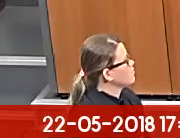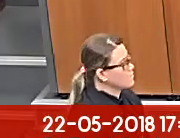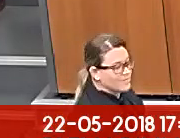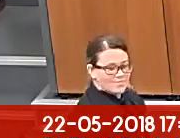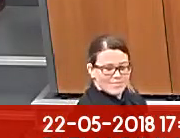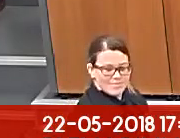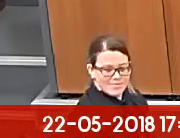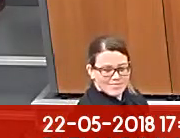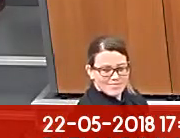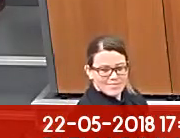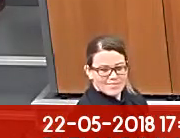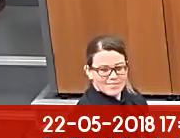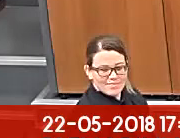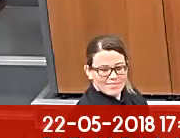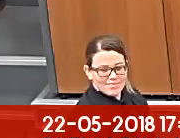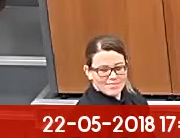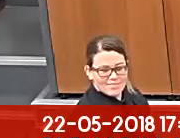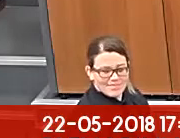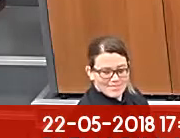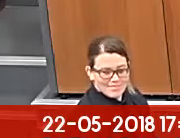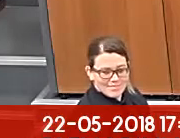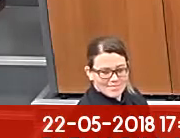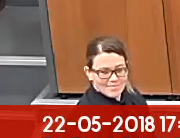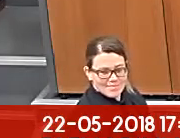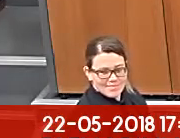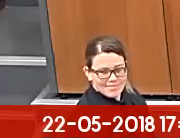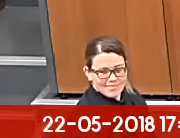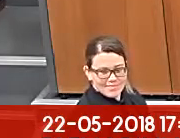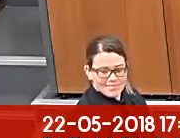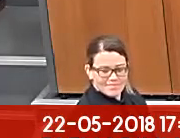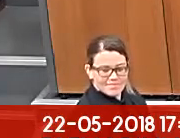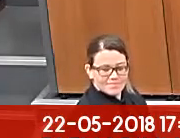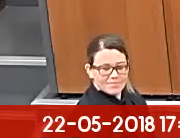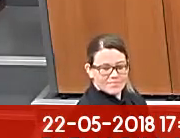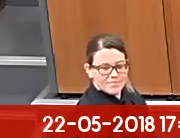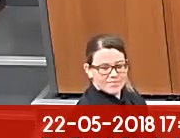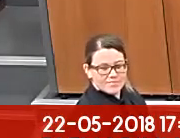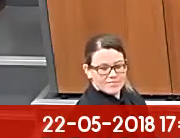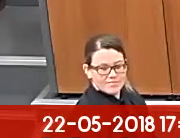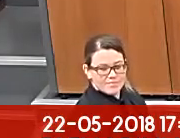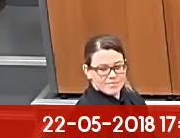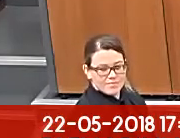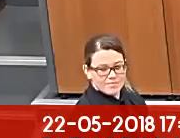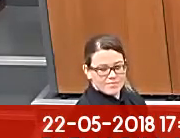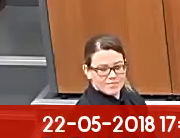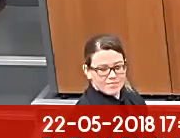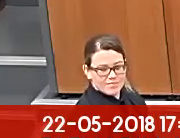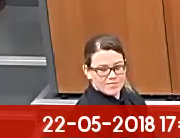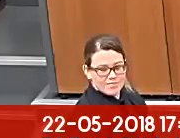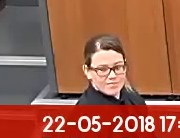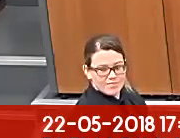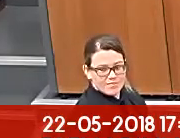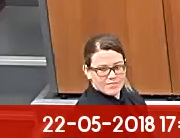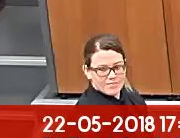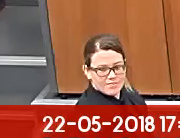devidamente convidada e convocada para estar conosco aqui quinta-feira, 16h. E a Bruna vem junto comigo. Com